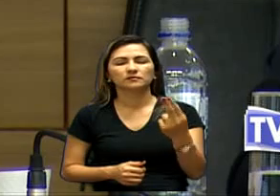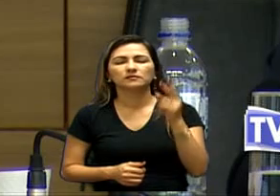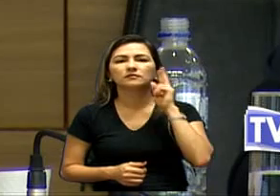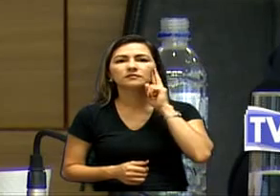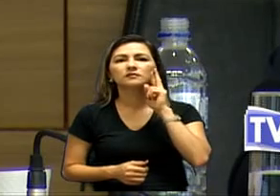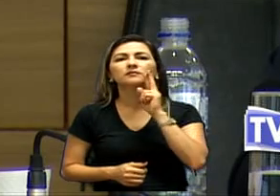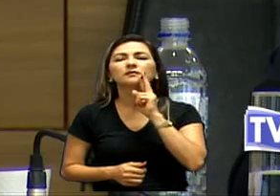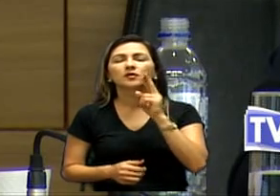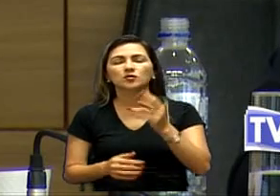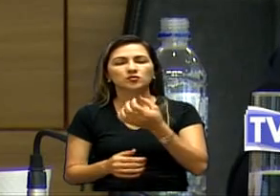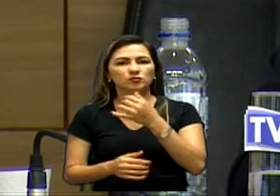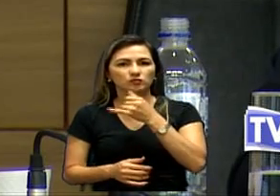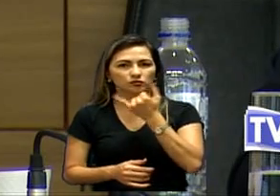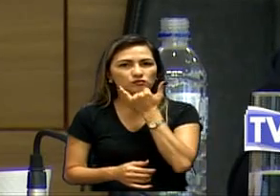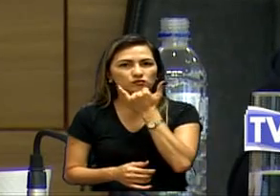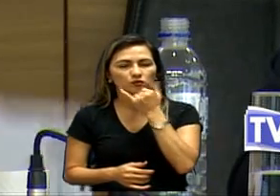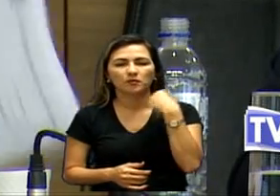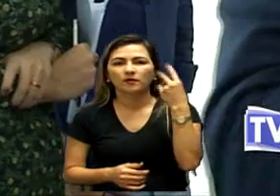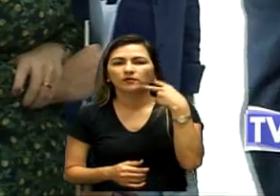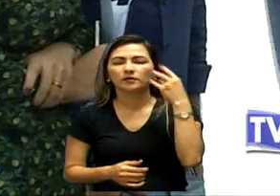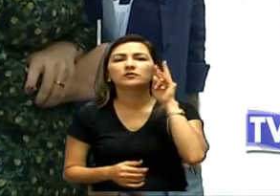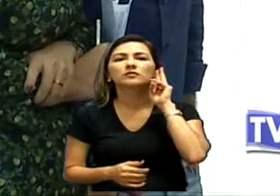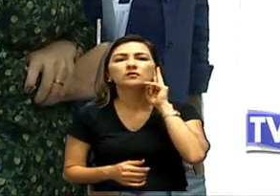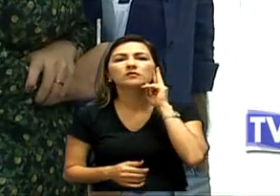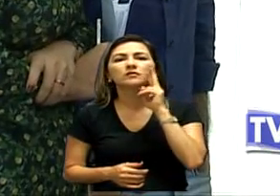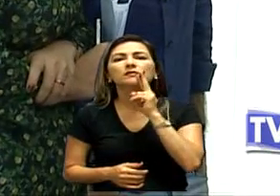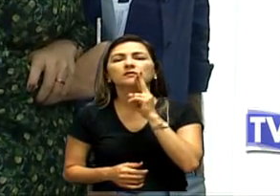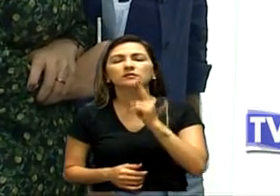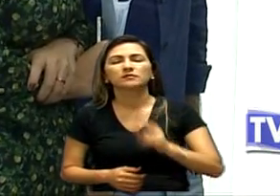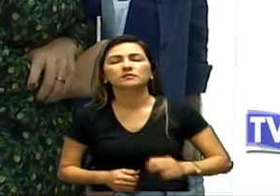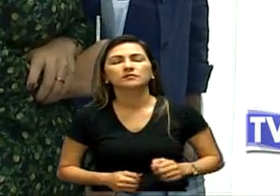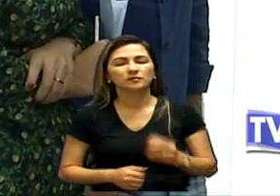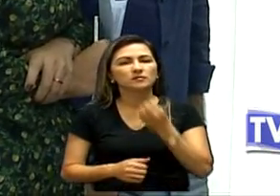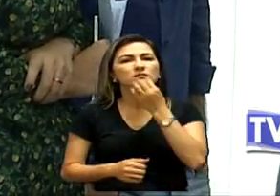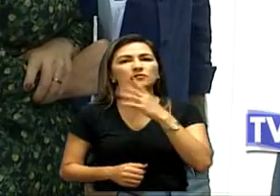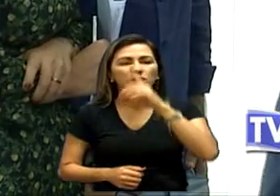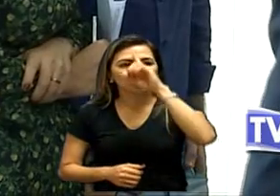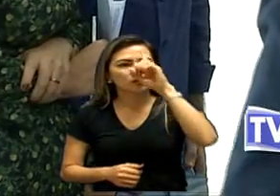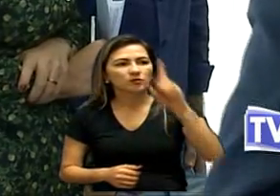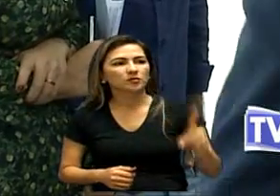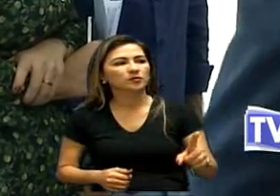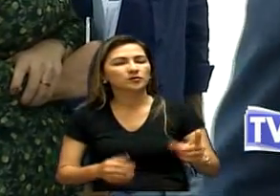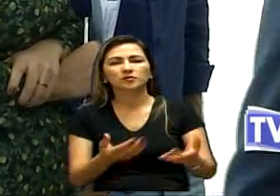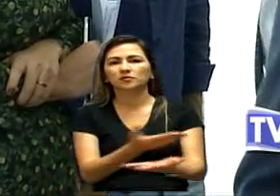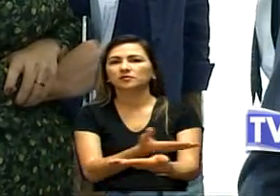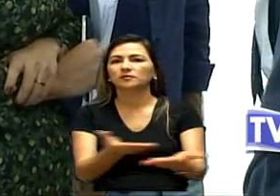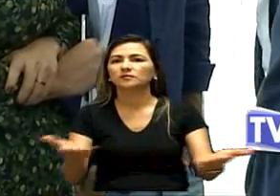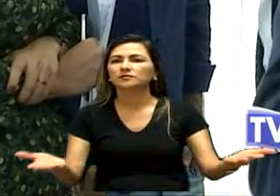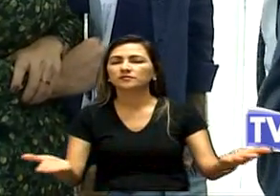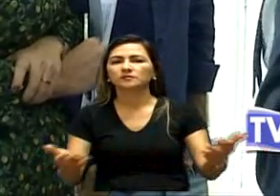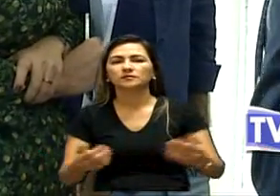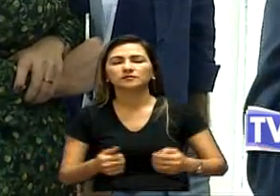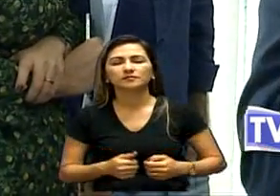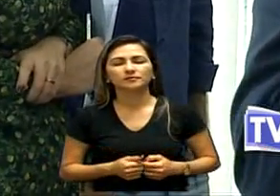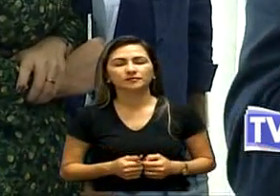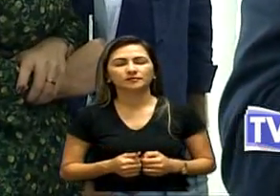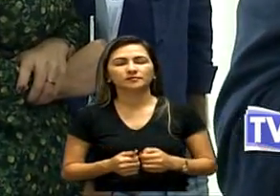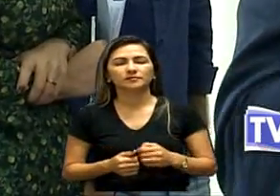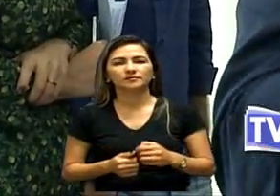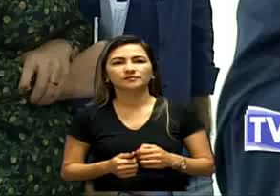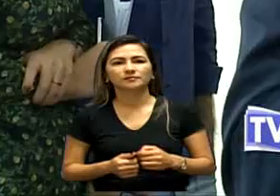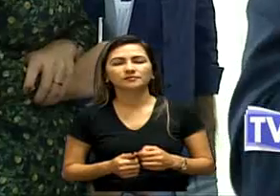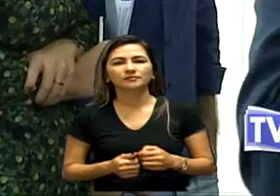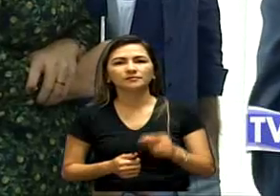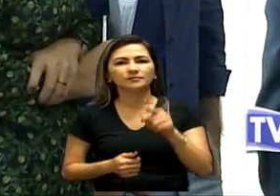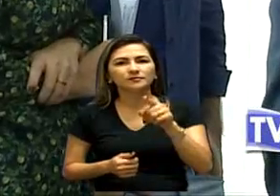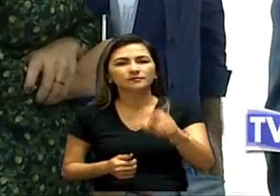Bom dia, senhor presidente. Bom dia, vereadores e vereadoras, a população que nos acompanha pela